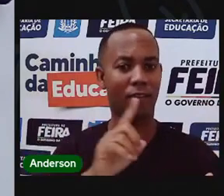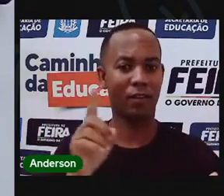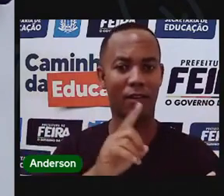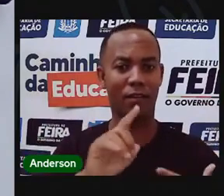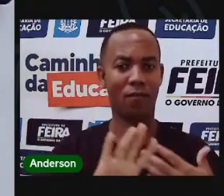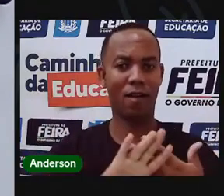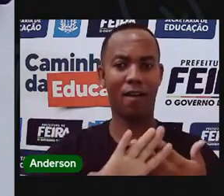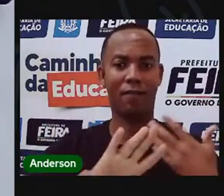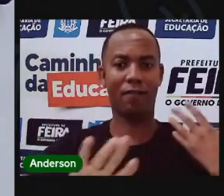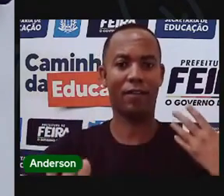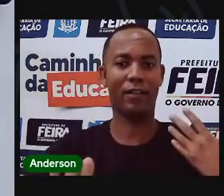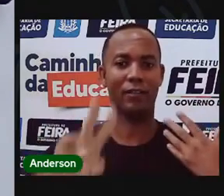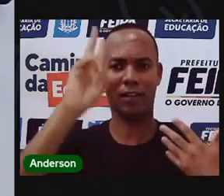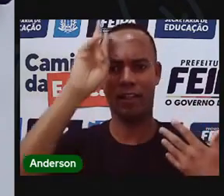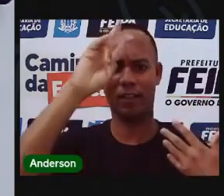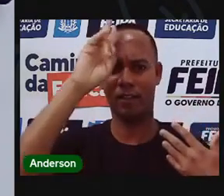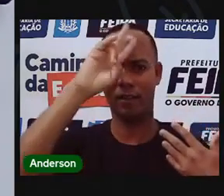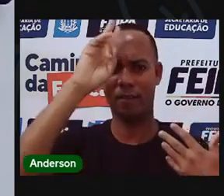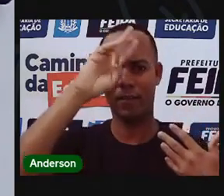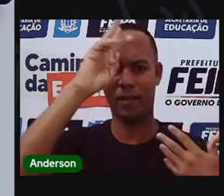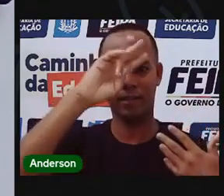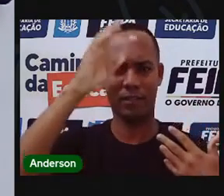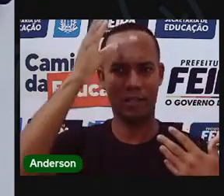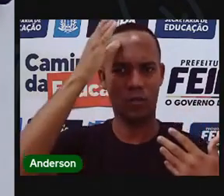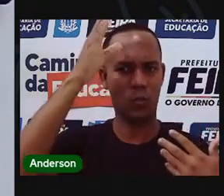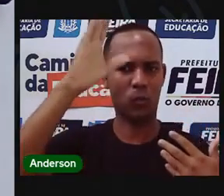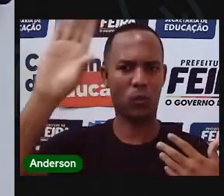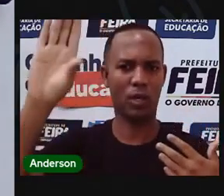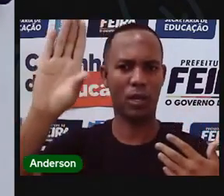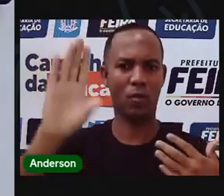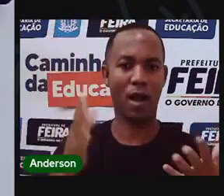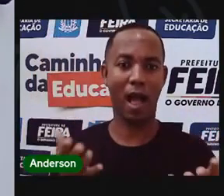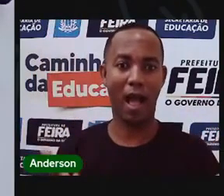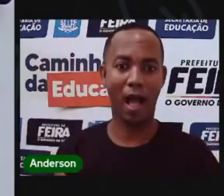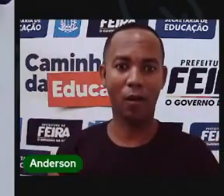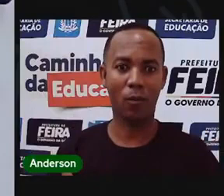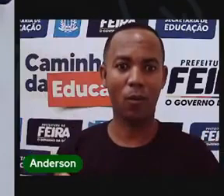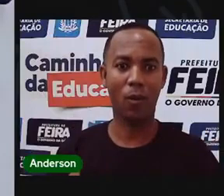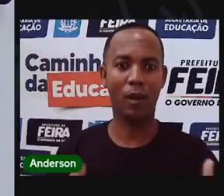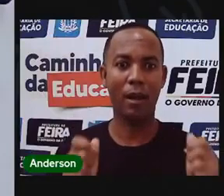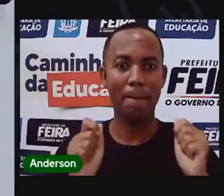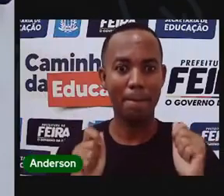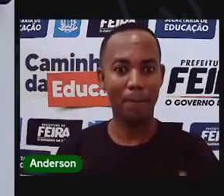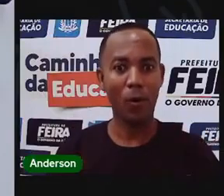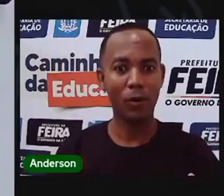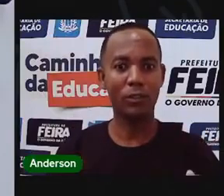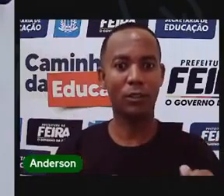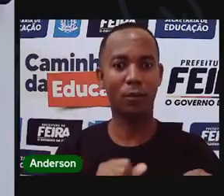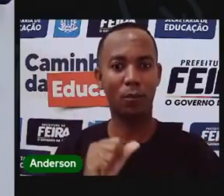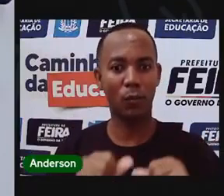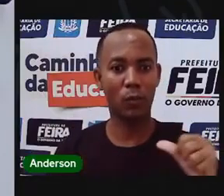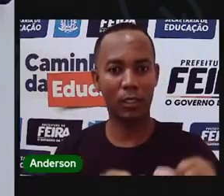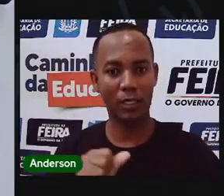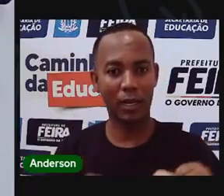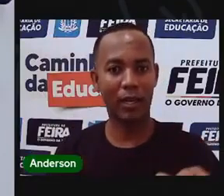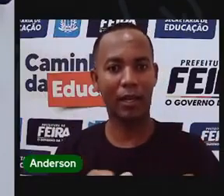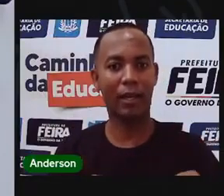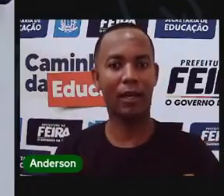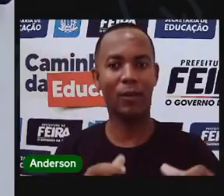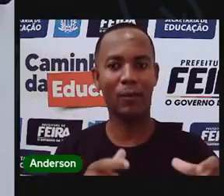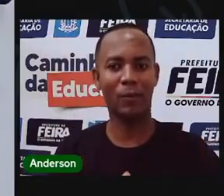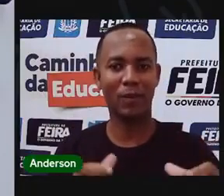as memórias do celeiro cultural. Agora você pode contar com o guia